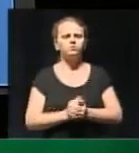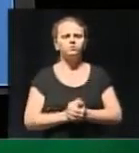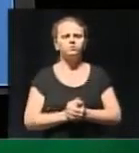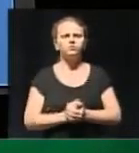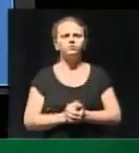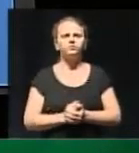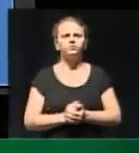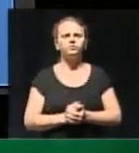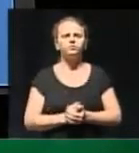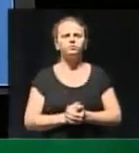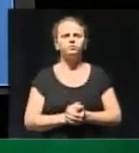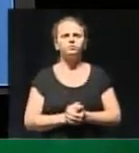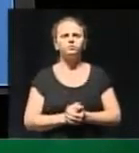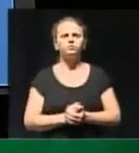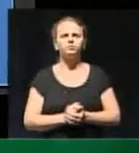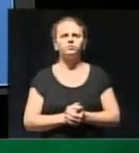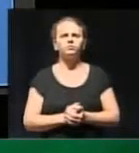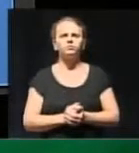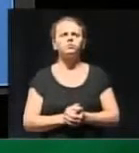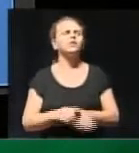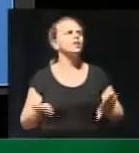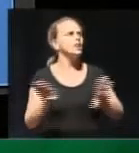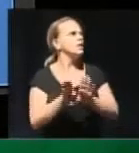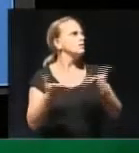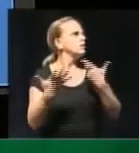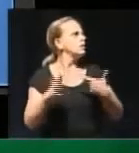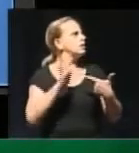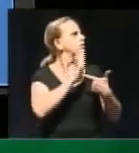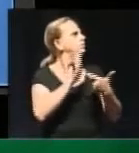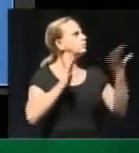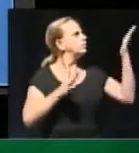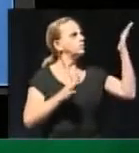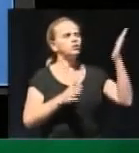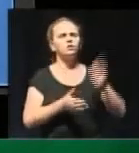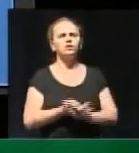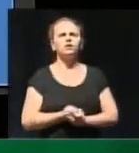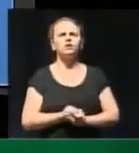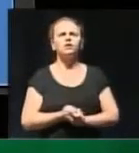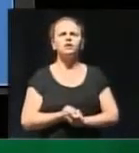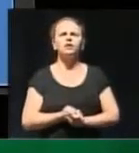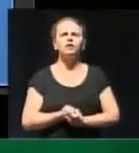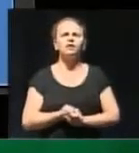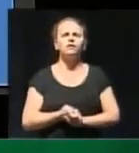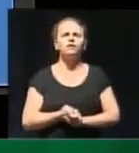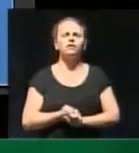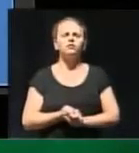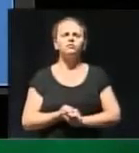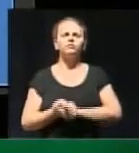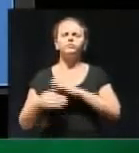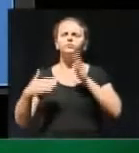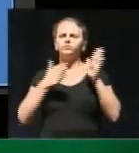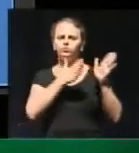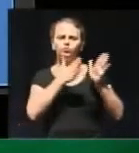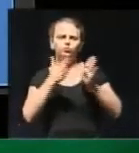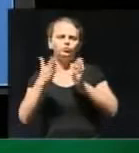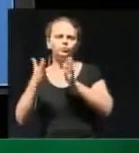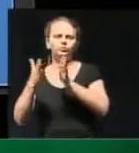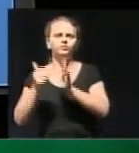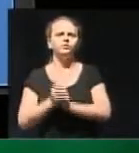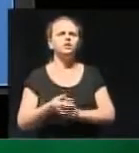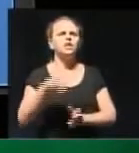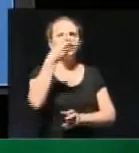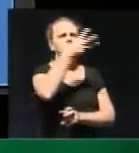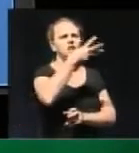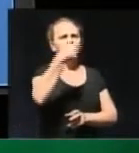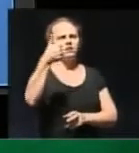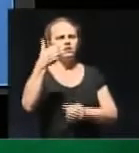questão de colocar esse slide também para lembrá-los que nesse período relativamente curto, sim, porque 31 anos é um